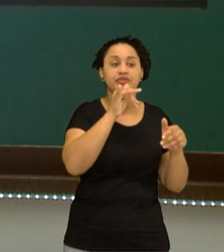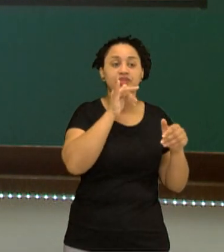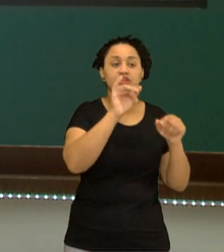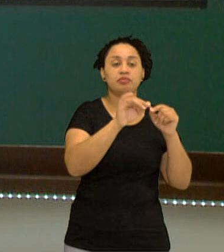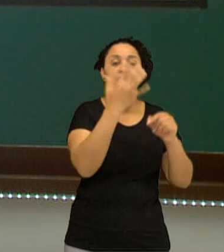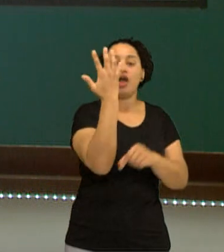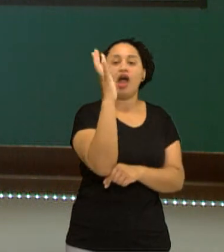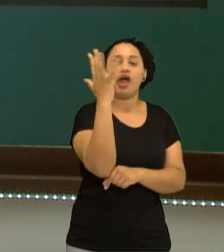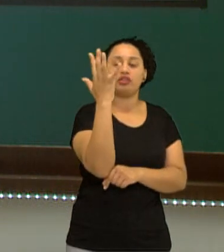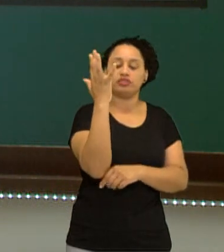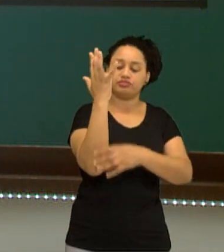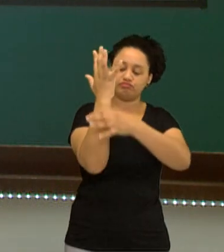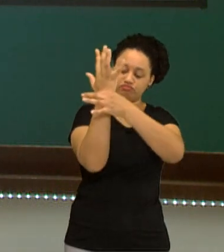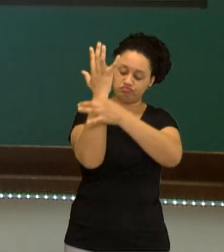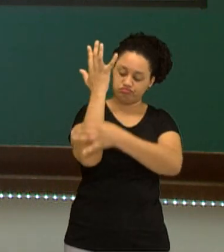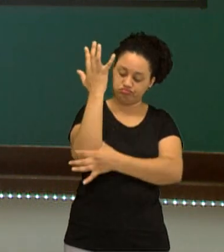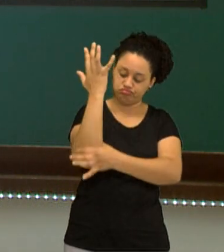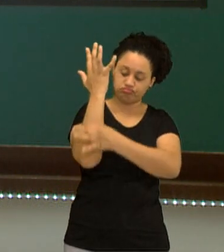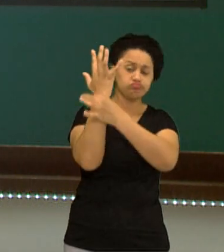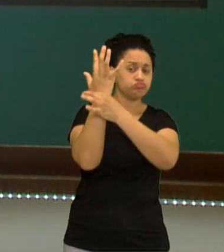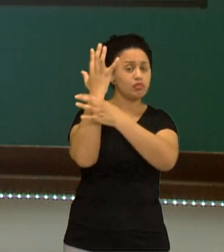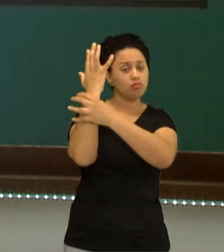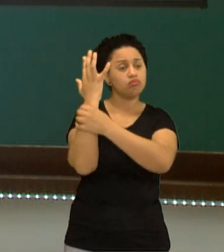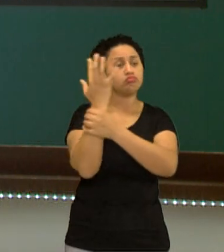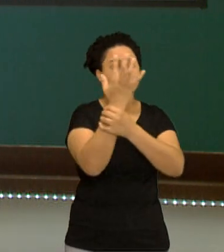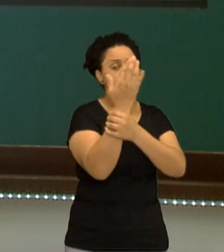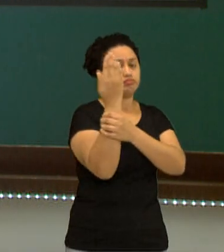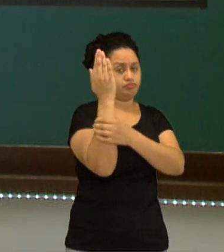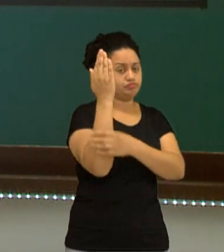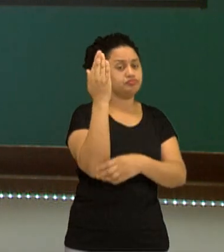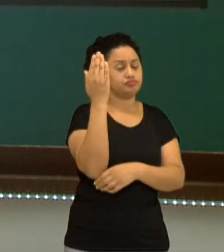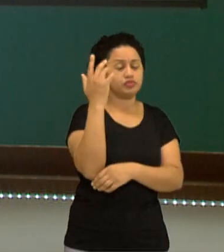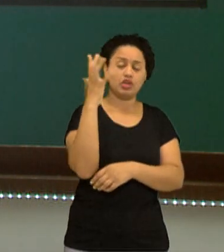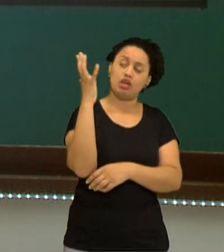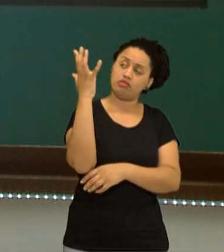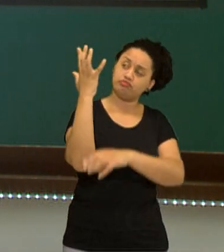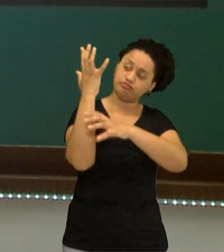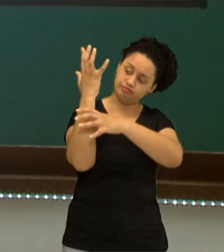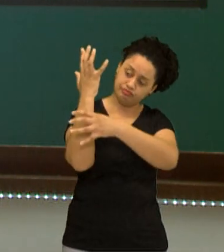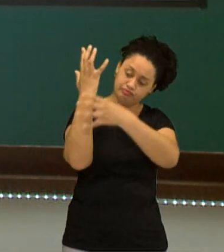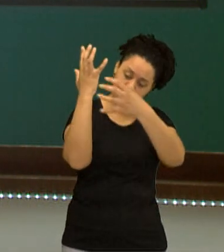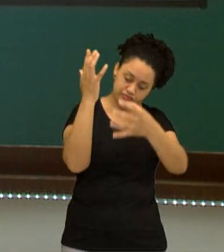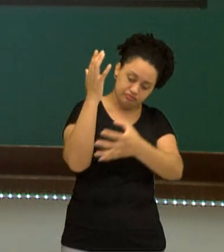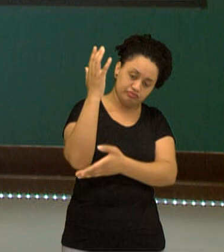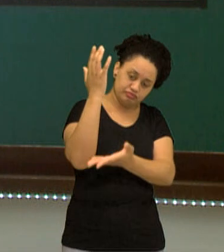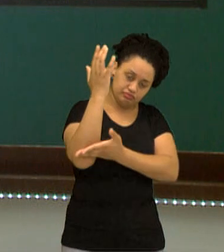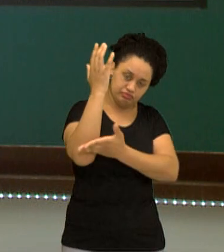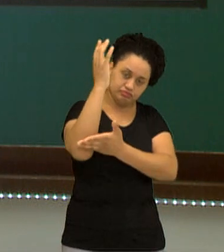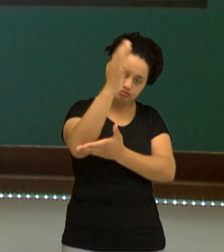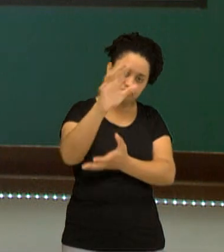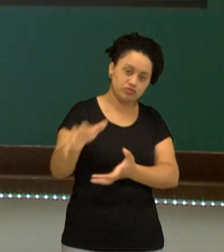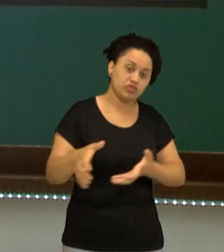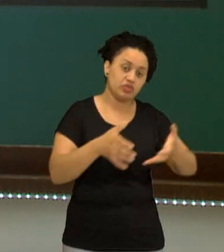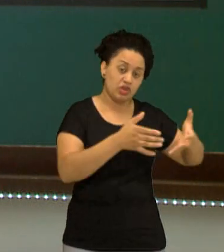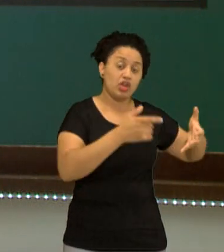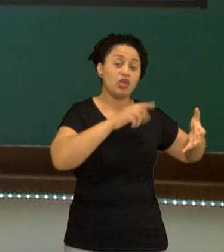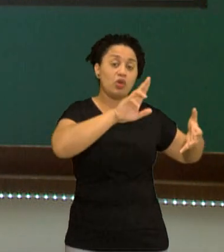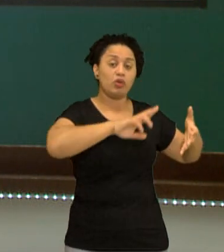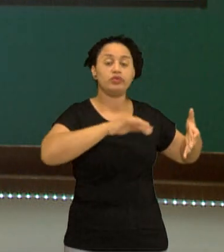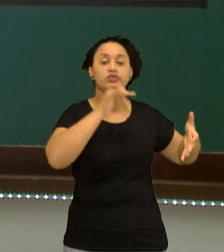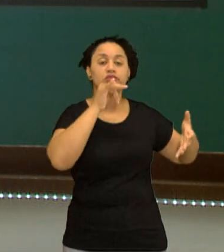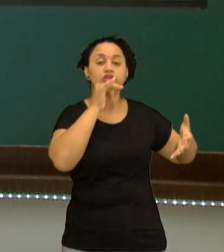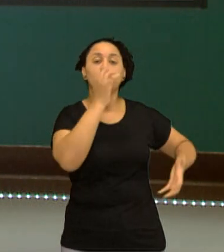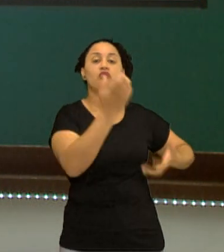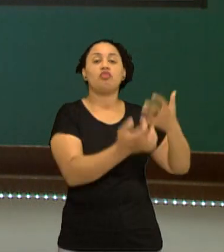árvore. Então fomos lá na natureza, recolhi do chão esses troncos e vou usar, por exemplo, para colocar numa